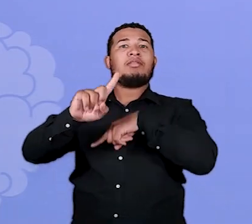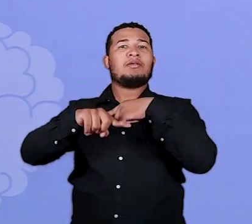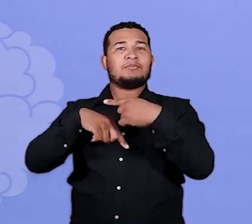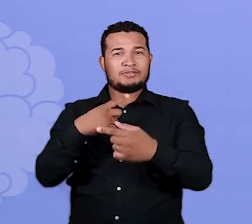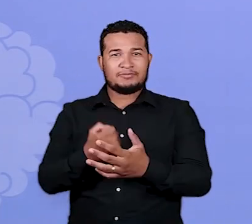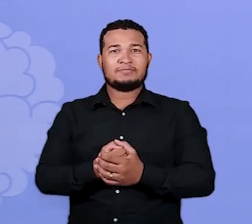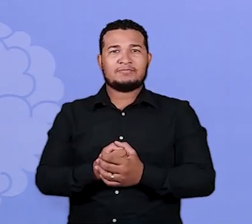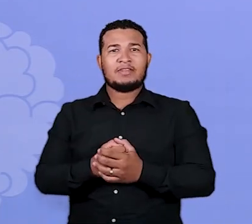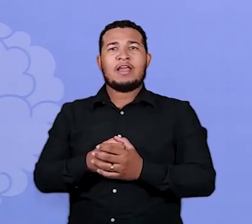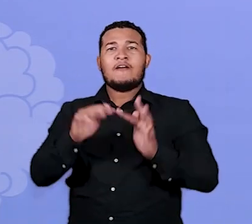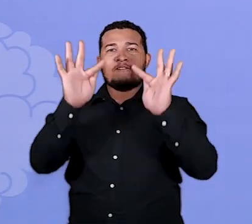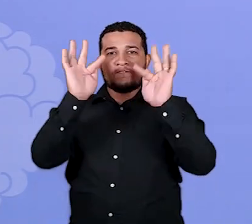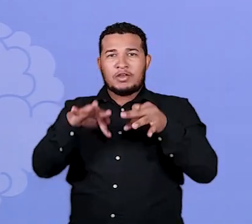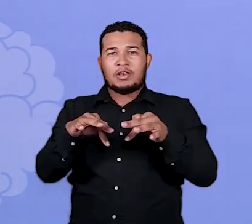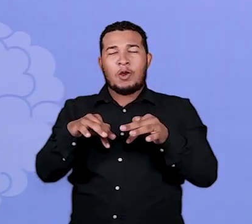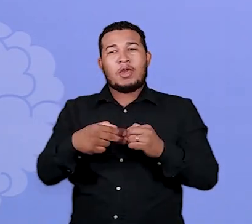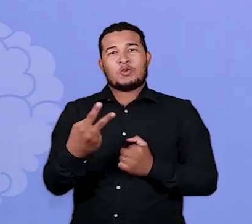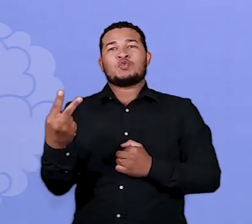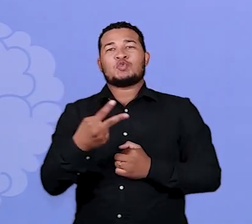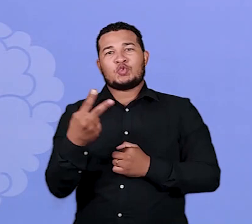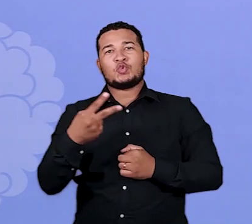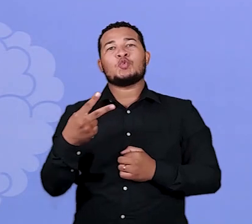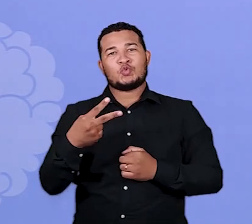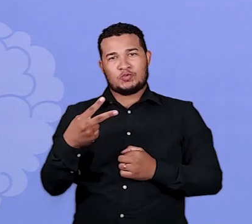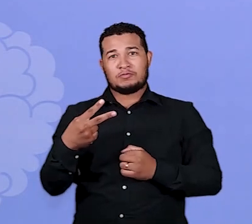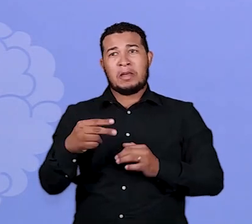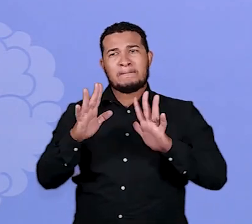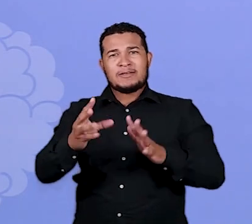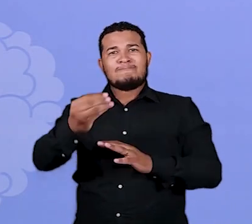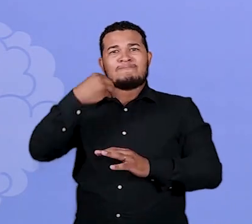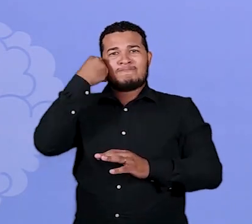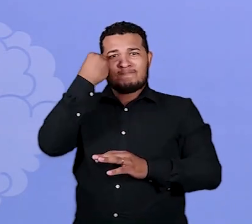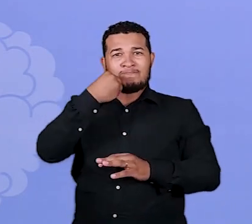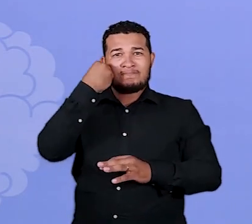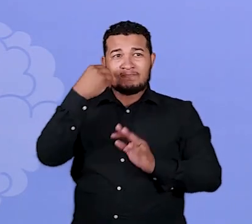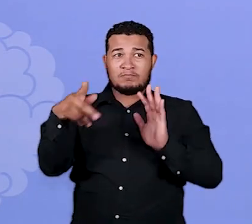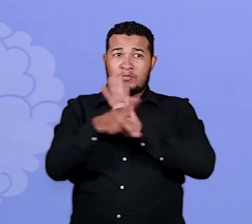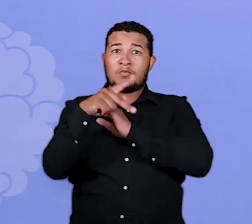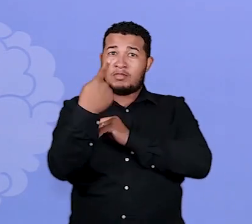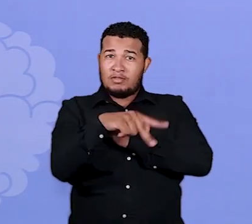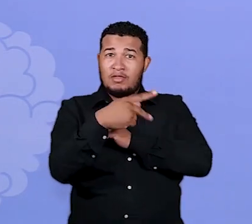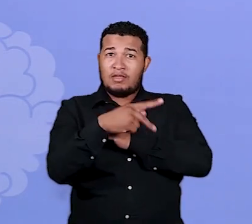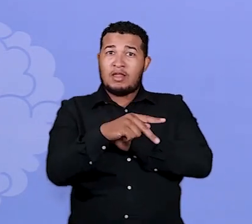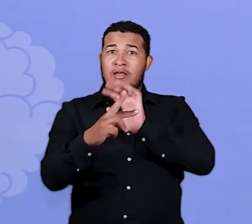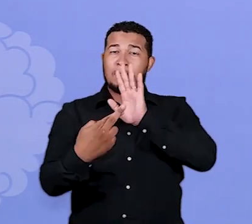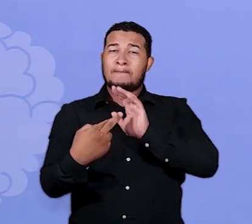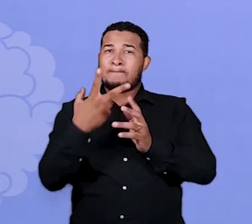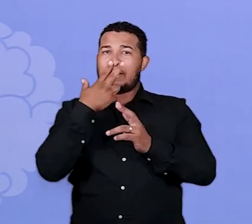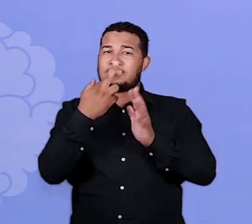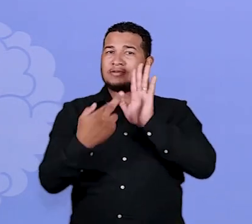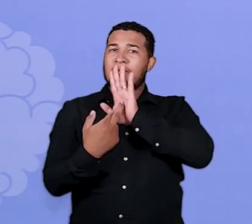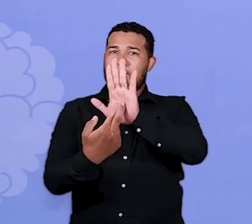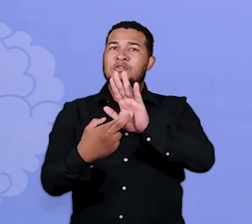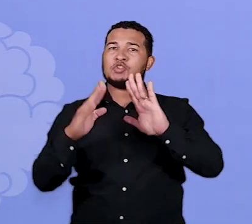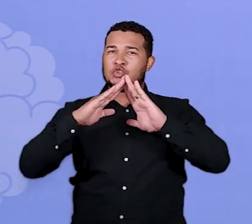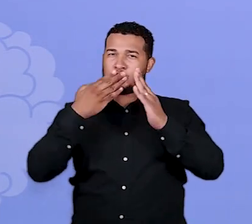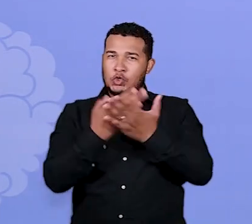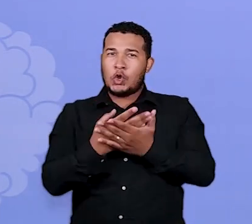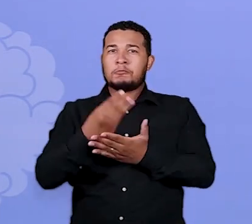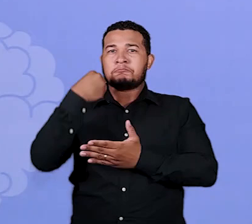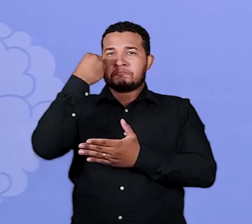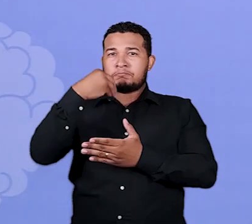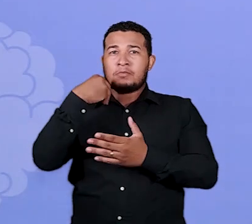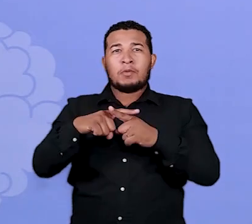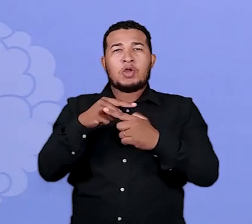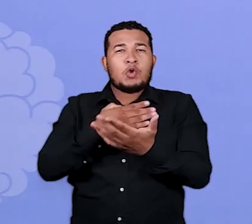descobrir isso depois. Ela foi para a partida final, ficou em 2º lugar, mas a experiência que ela teve, representando a escola, a